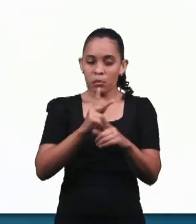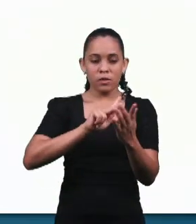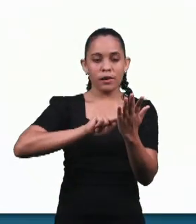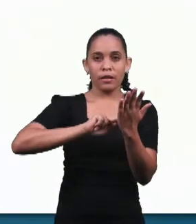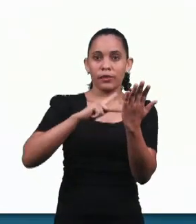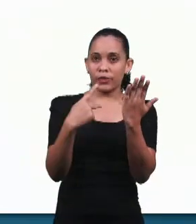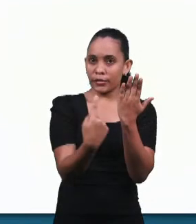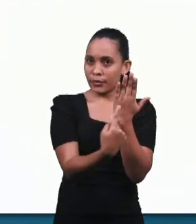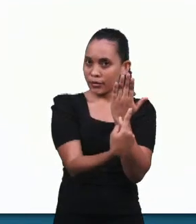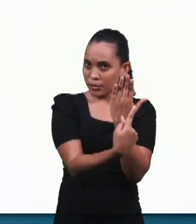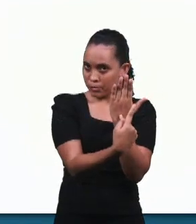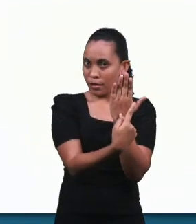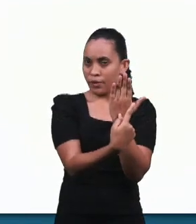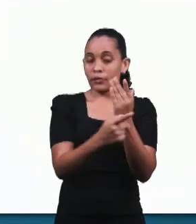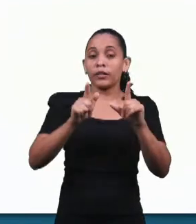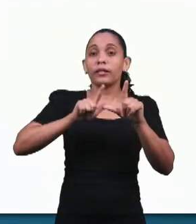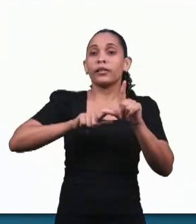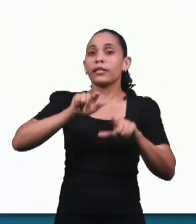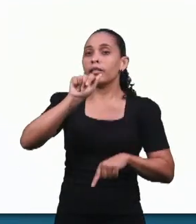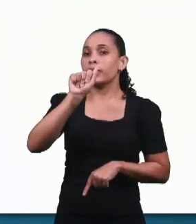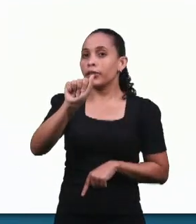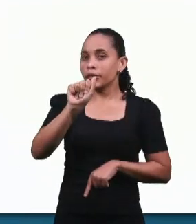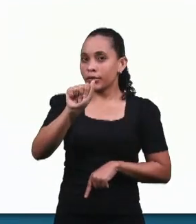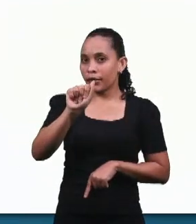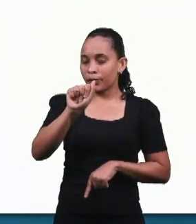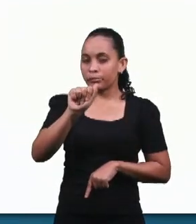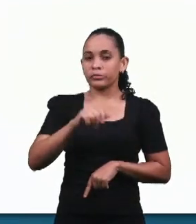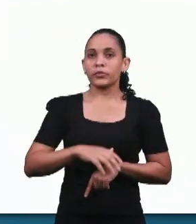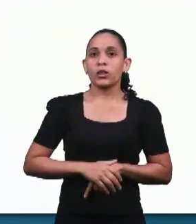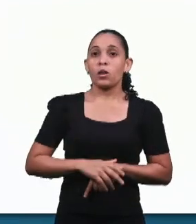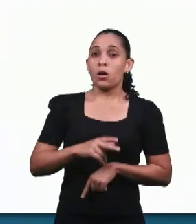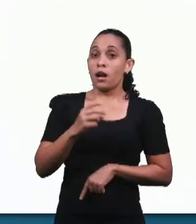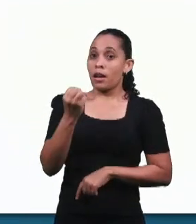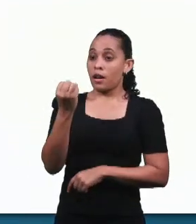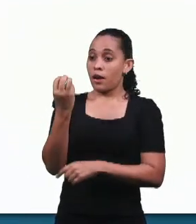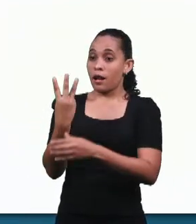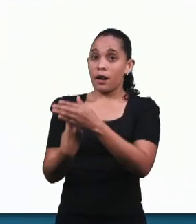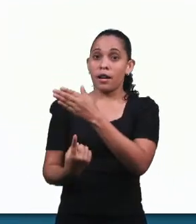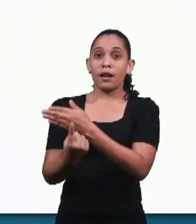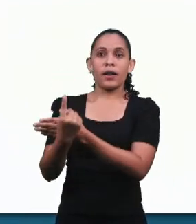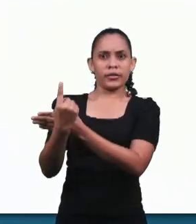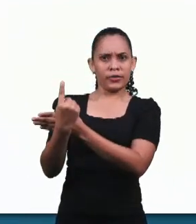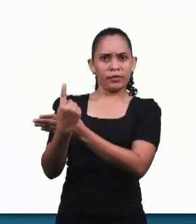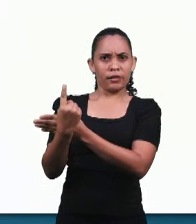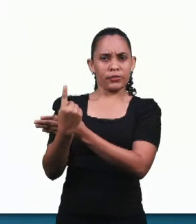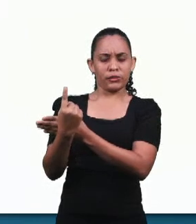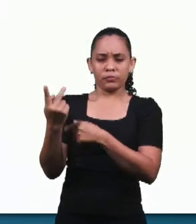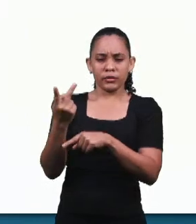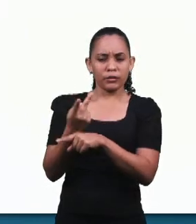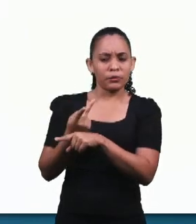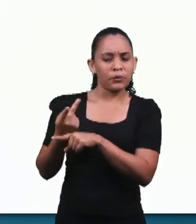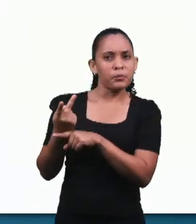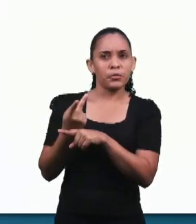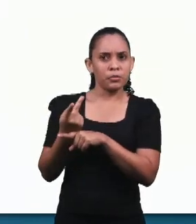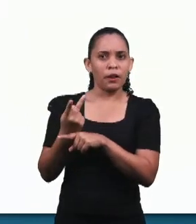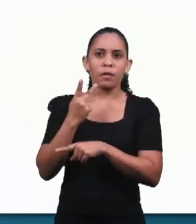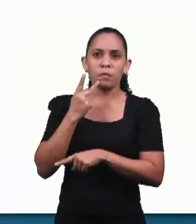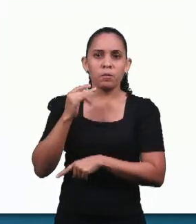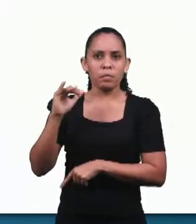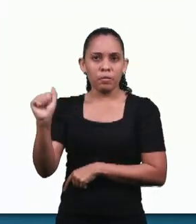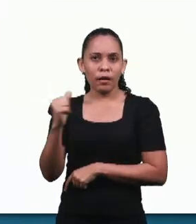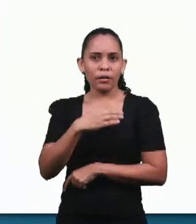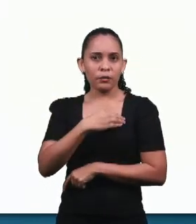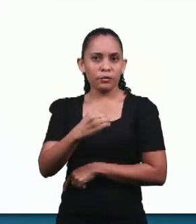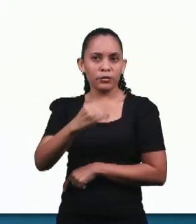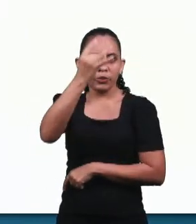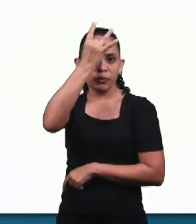primeira identificação. Letra A, identificar o Pai, o Filho e o Espírito Santo na parábola. E a letra B, identificar